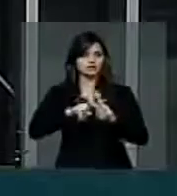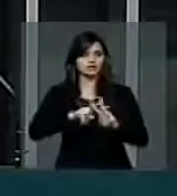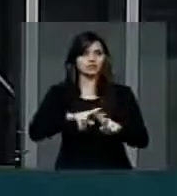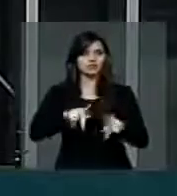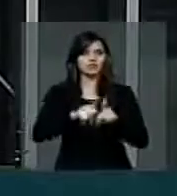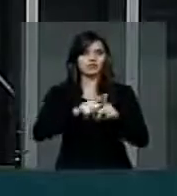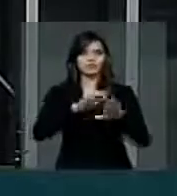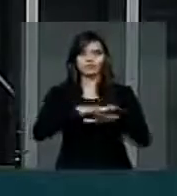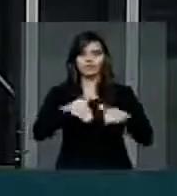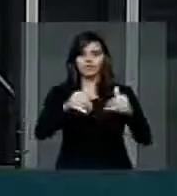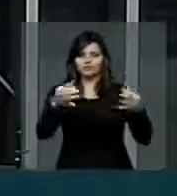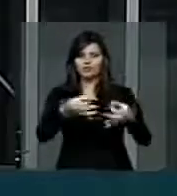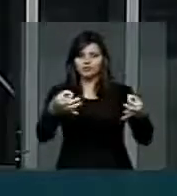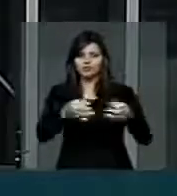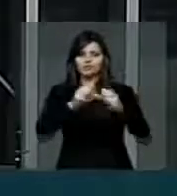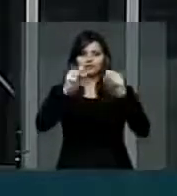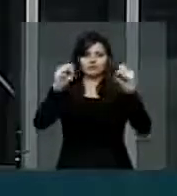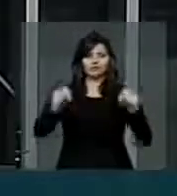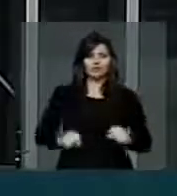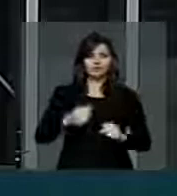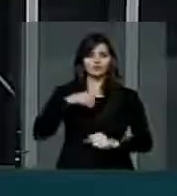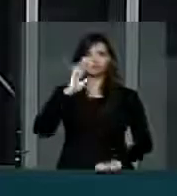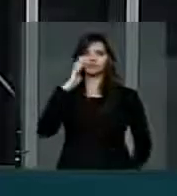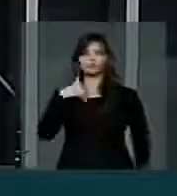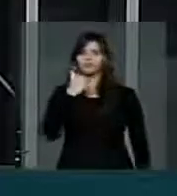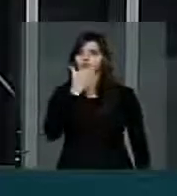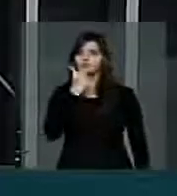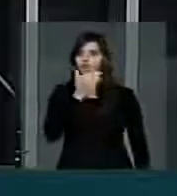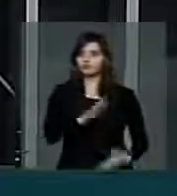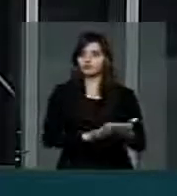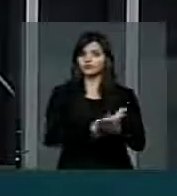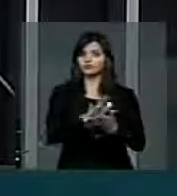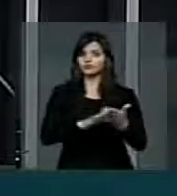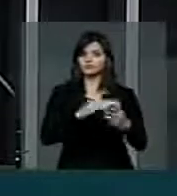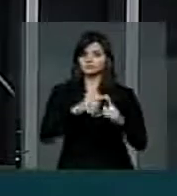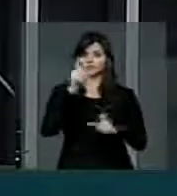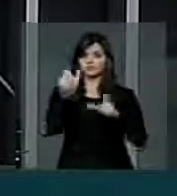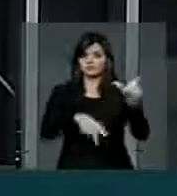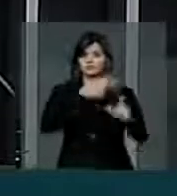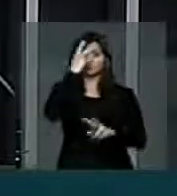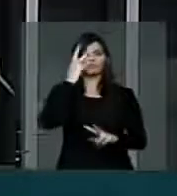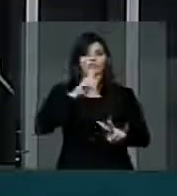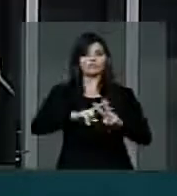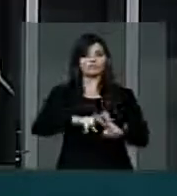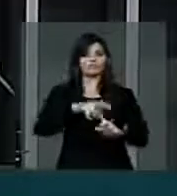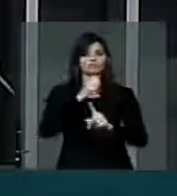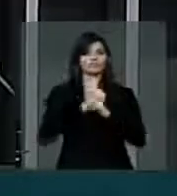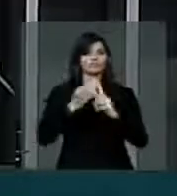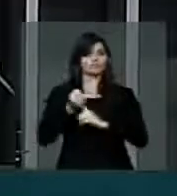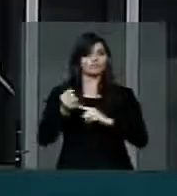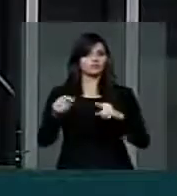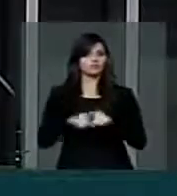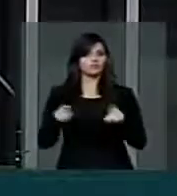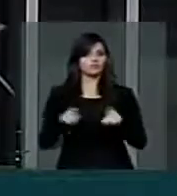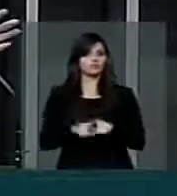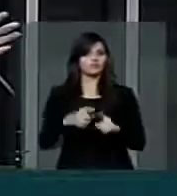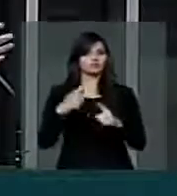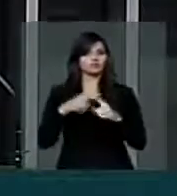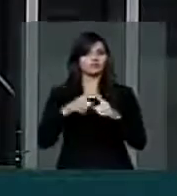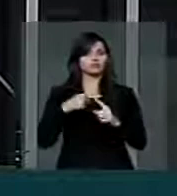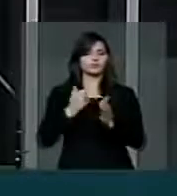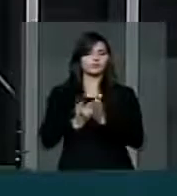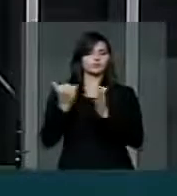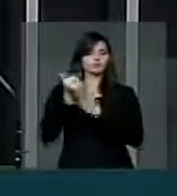do sistema não resulta em benefícios para os presos e para a sociedade. O índice altíssimo